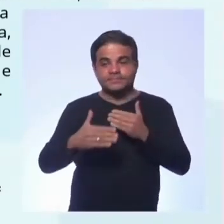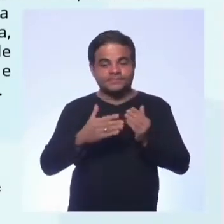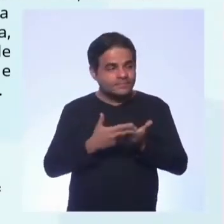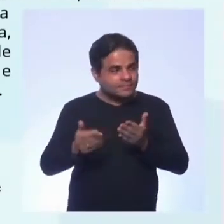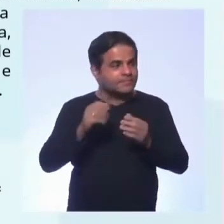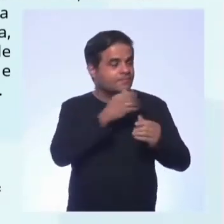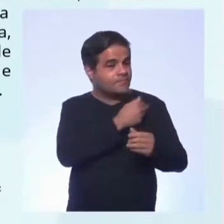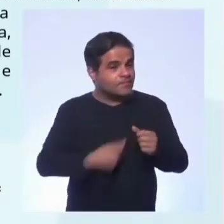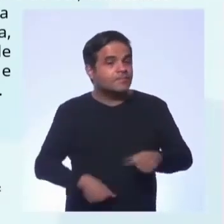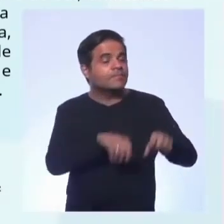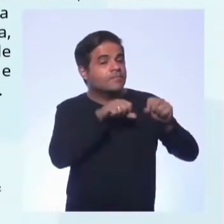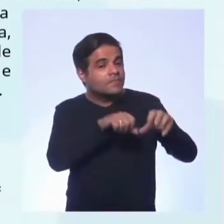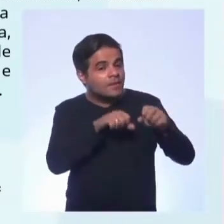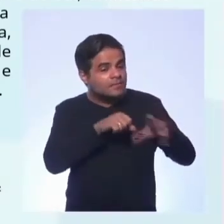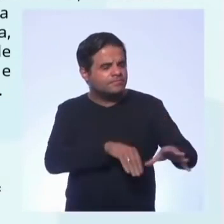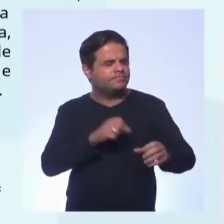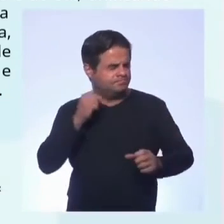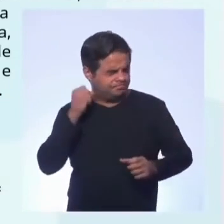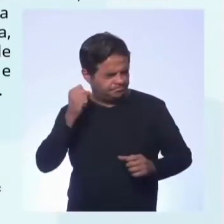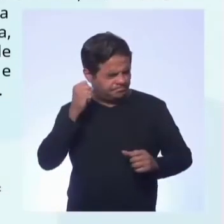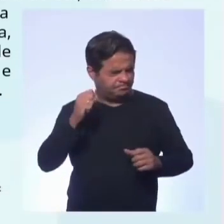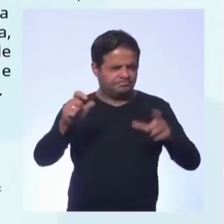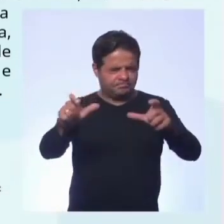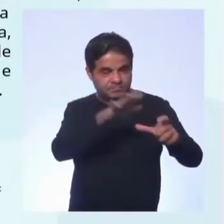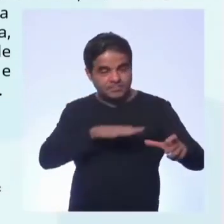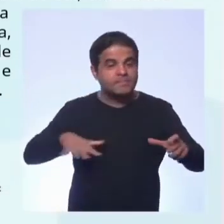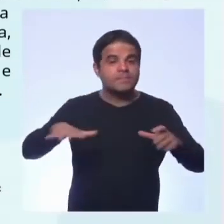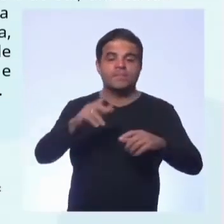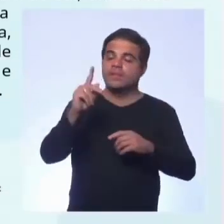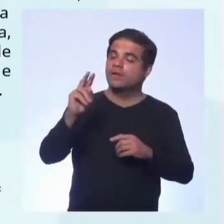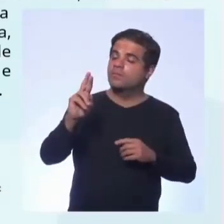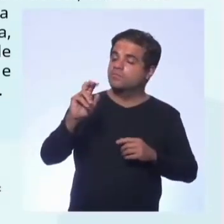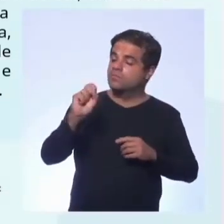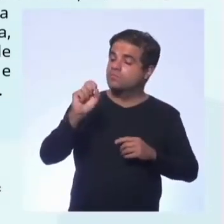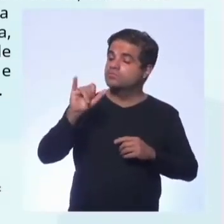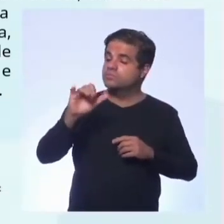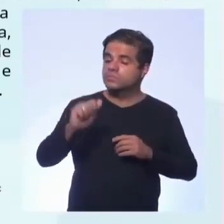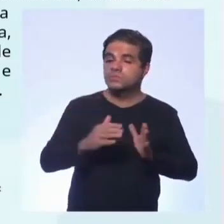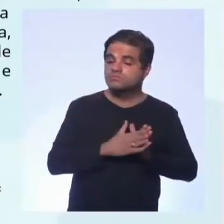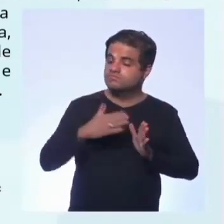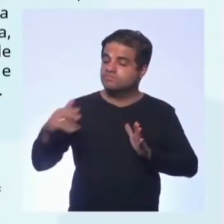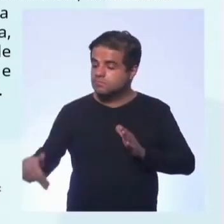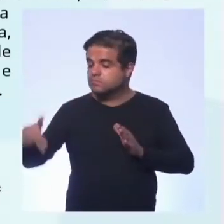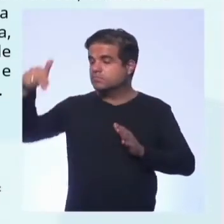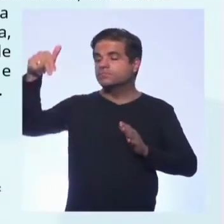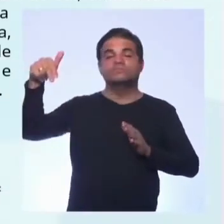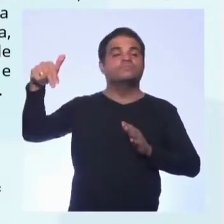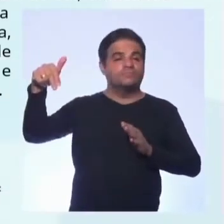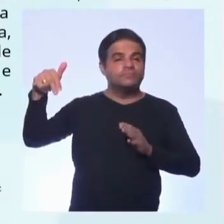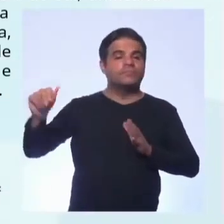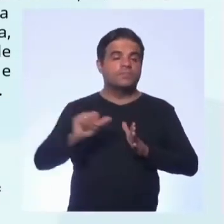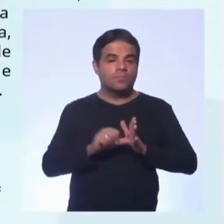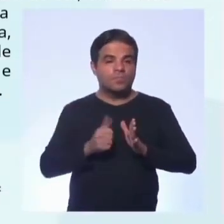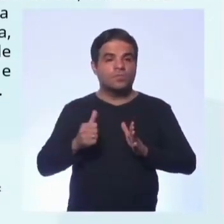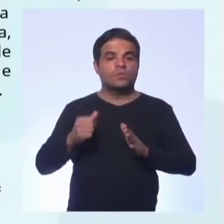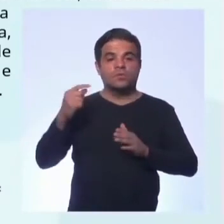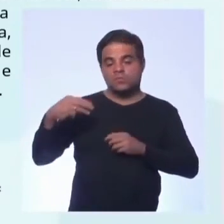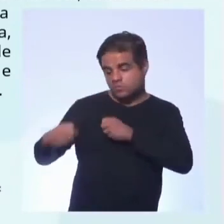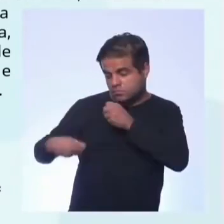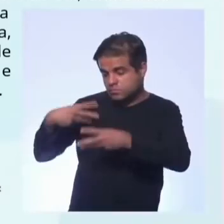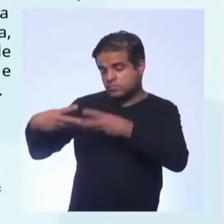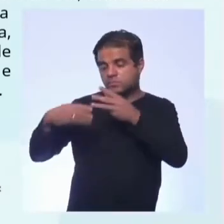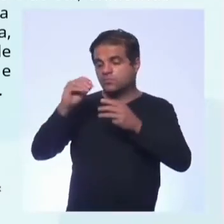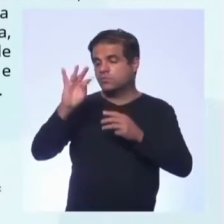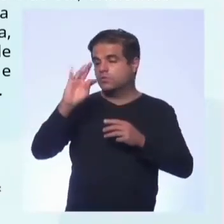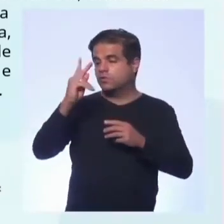educados. A força da região era da Prússia ao norte, através do primeiro-ministro Otto